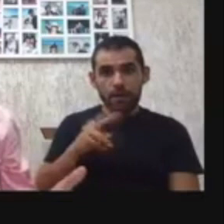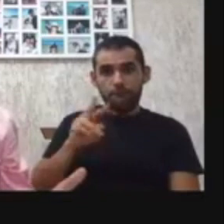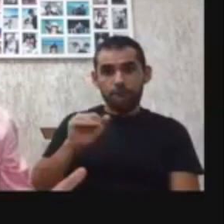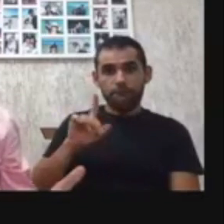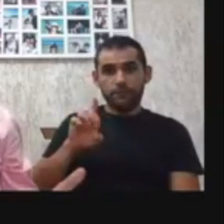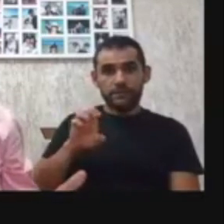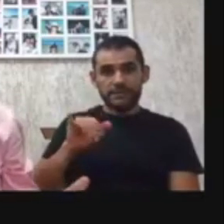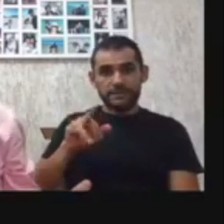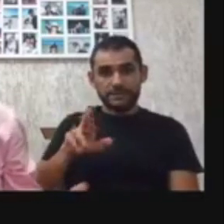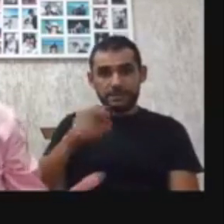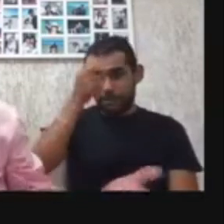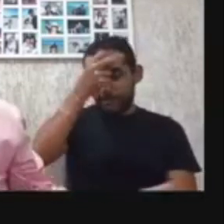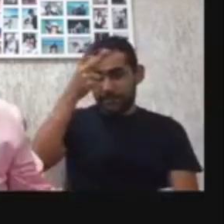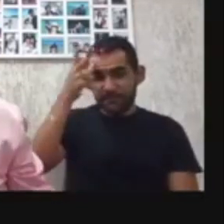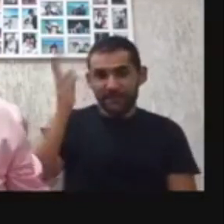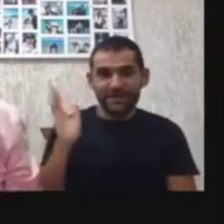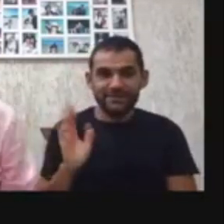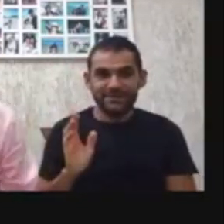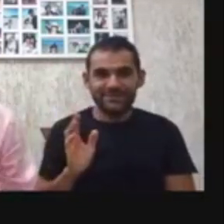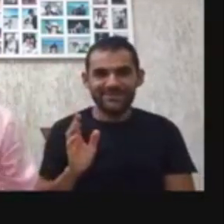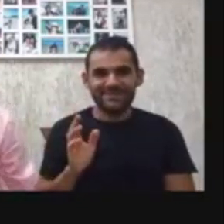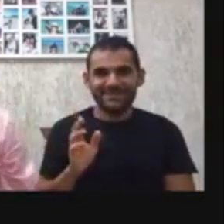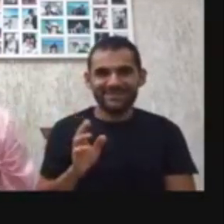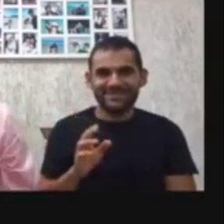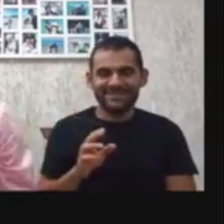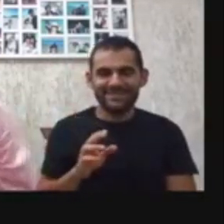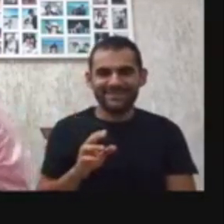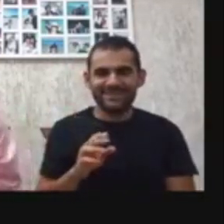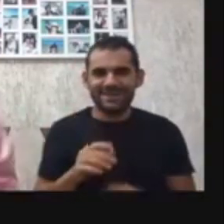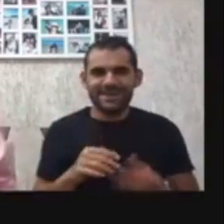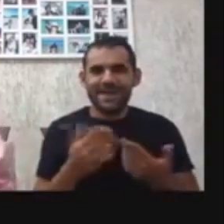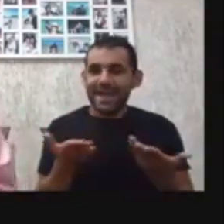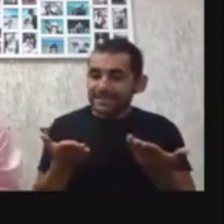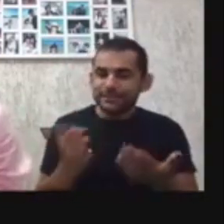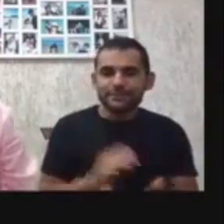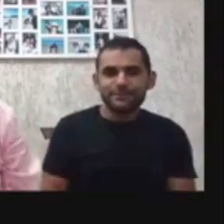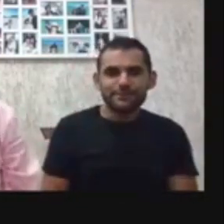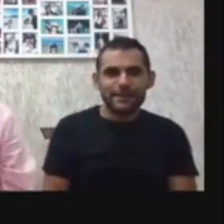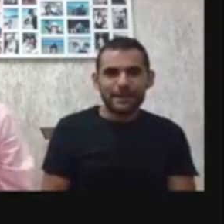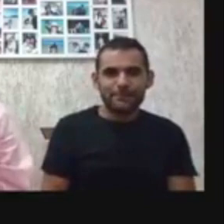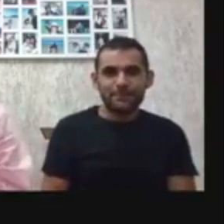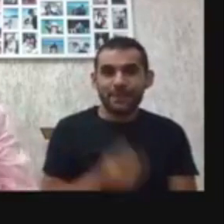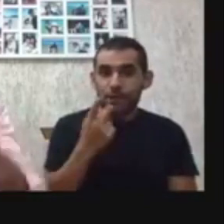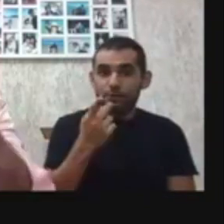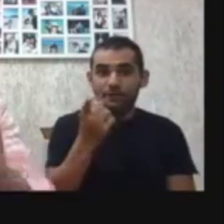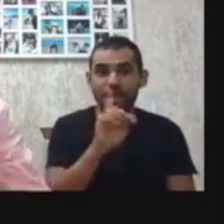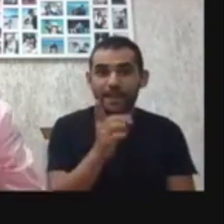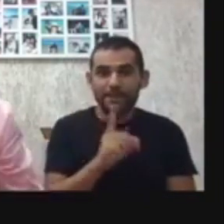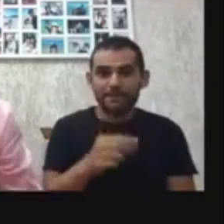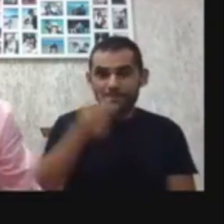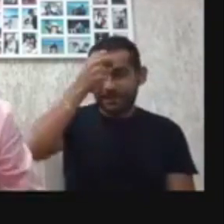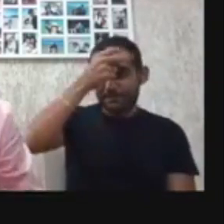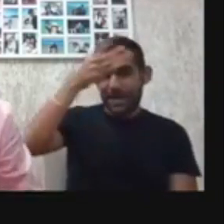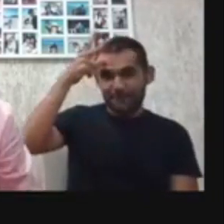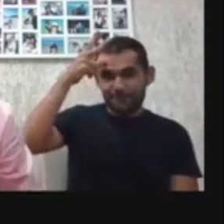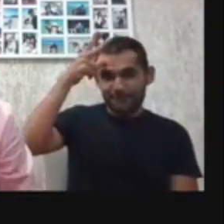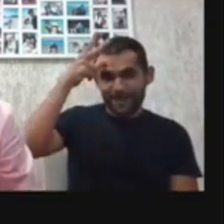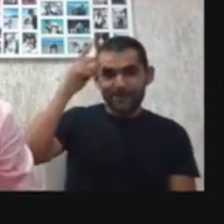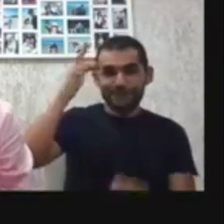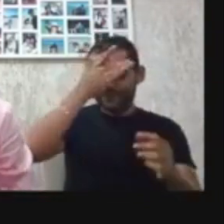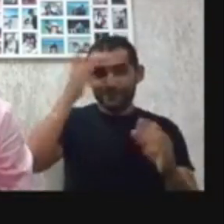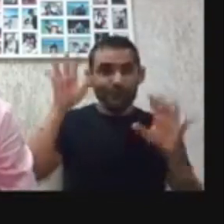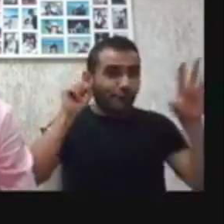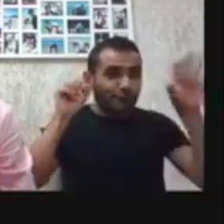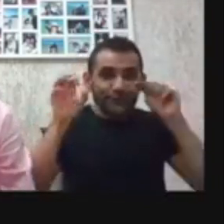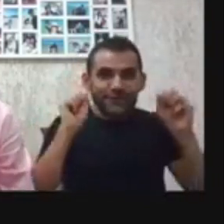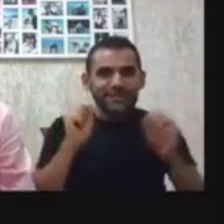para prefeito. Sabe? Então é isso aí, gente. Eu não disse isso, não. Não me comprometo. Falou o prefeito aí, todo mundo ouviu.